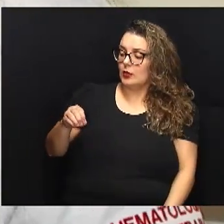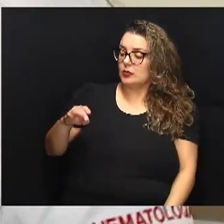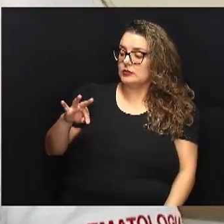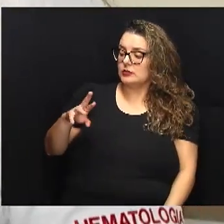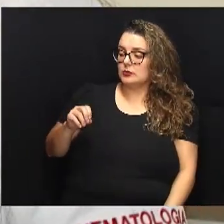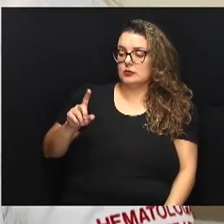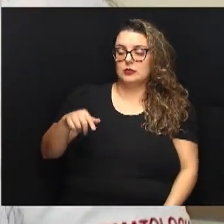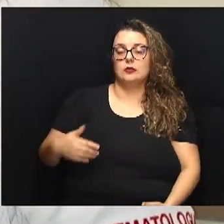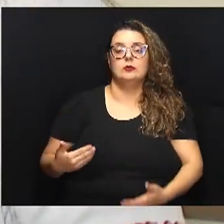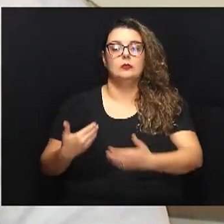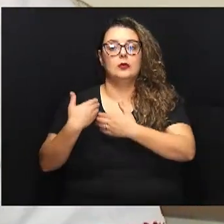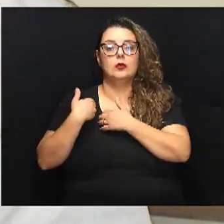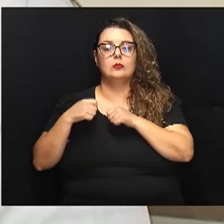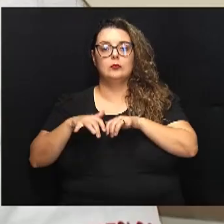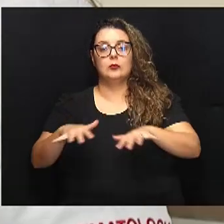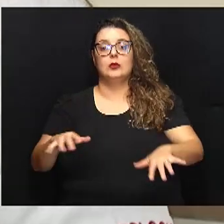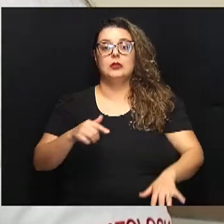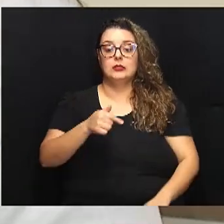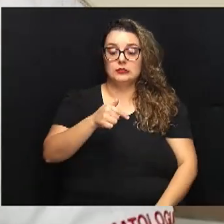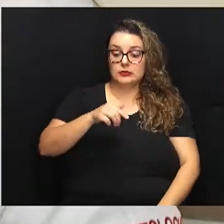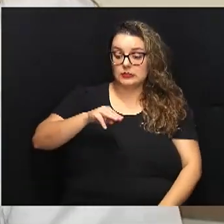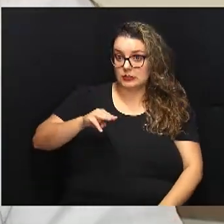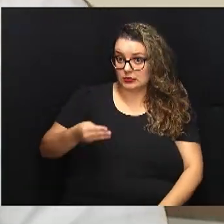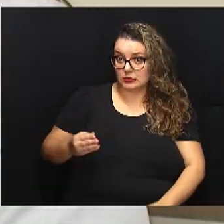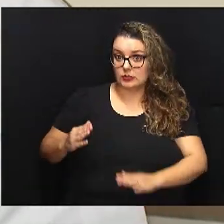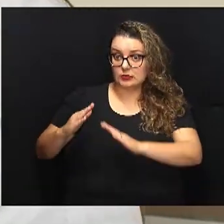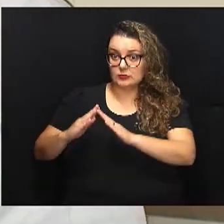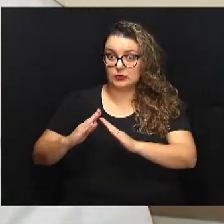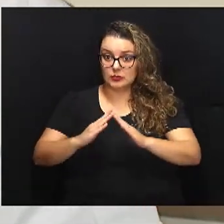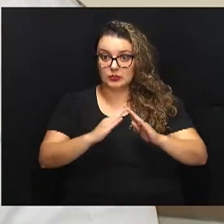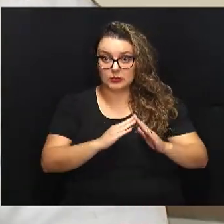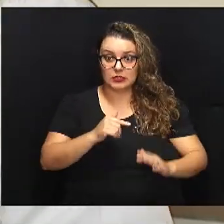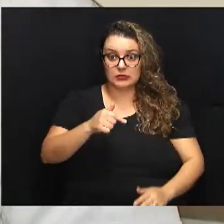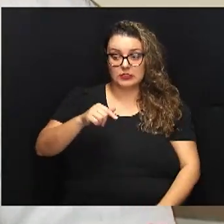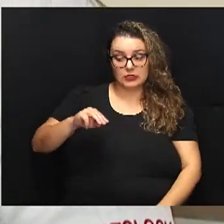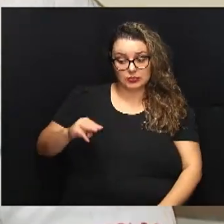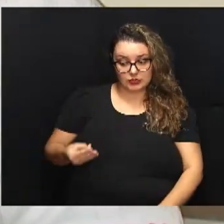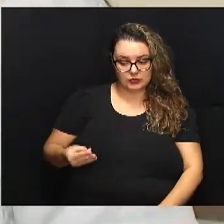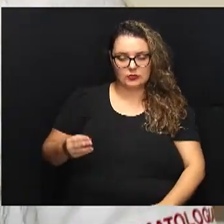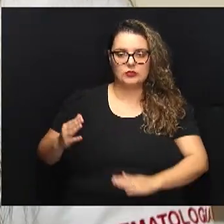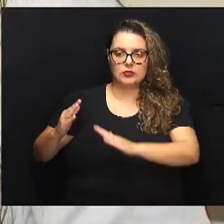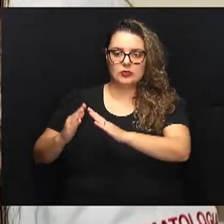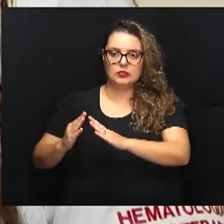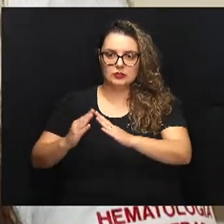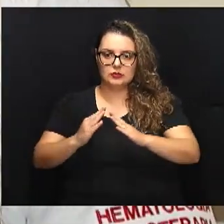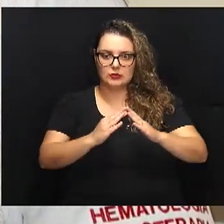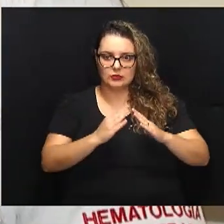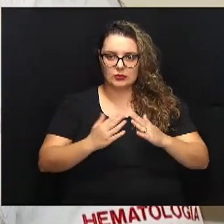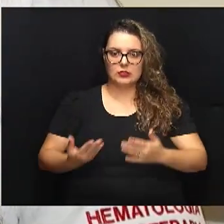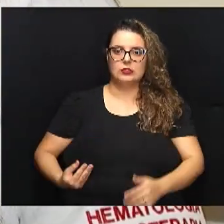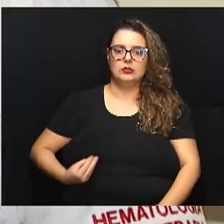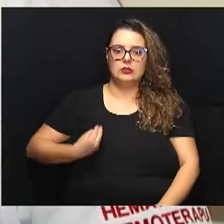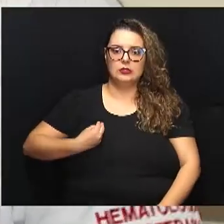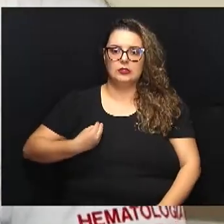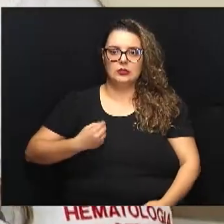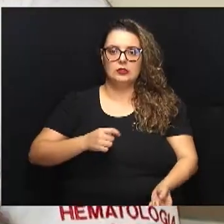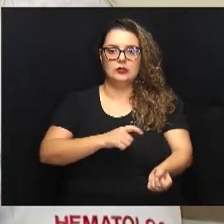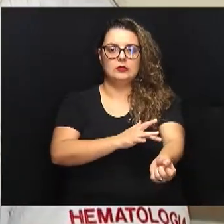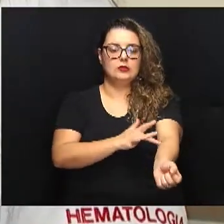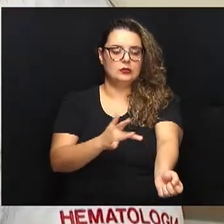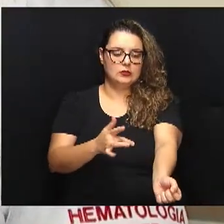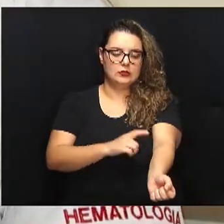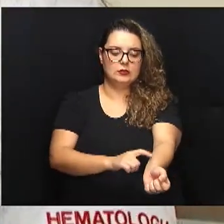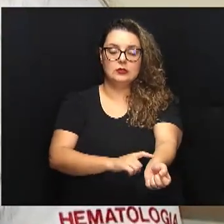por uma abrangência de 7 milhões de habitantes, ou seja, 7 milhões de habitantes se proporcionam do sangue que é aqui coletado, não